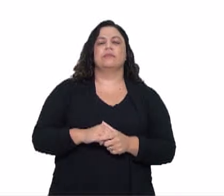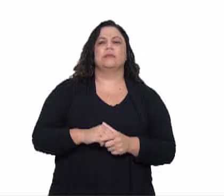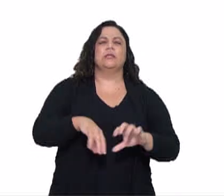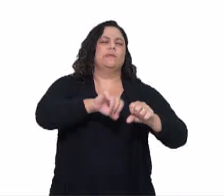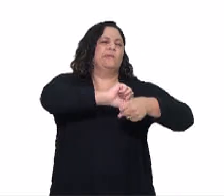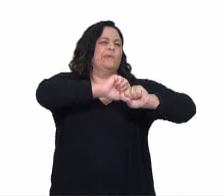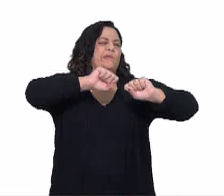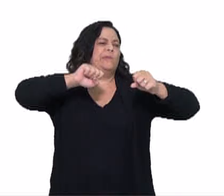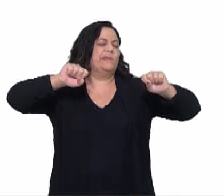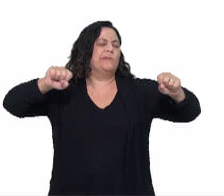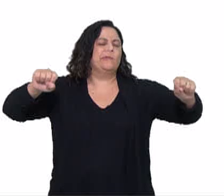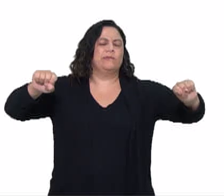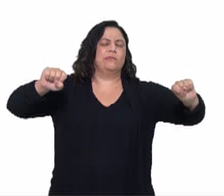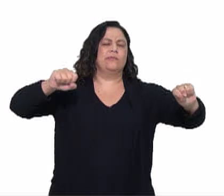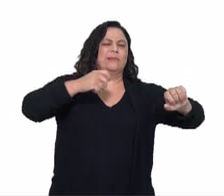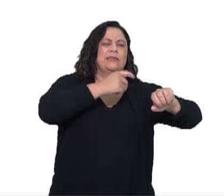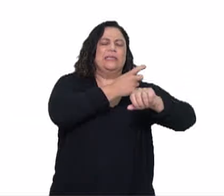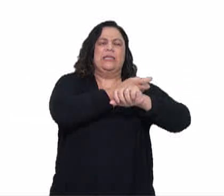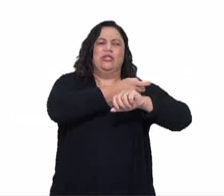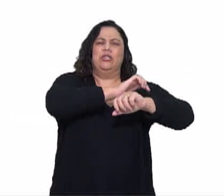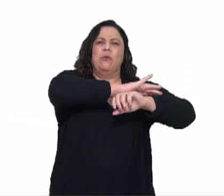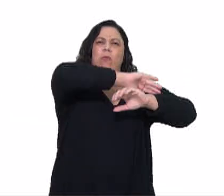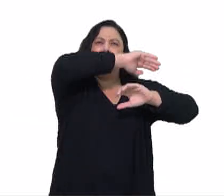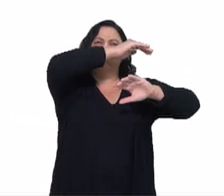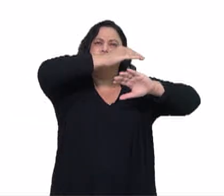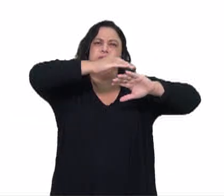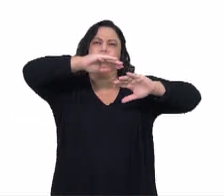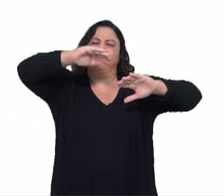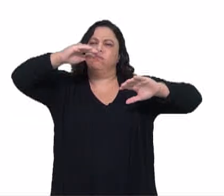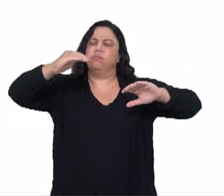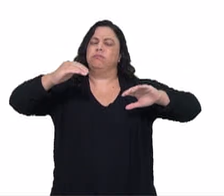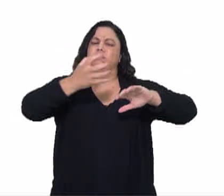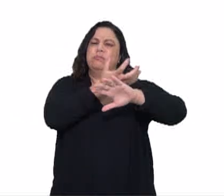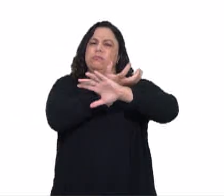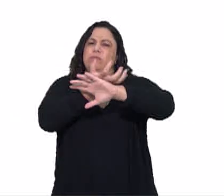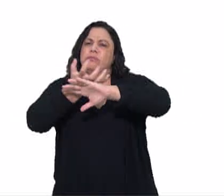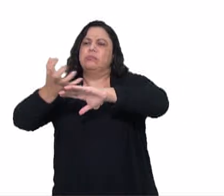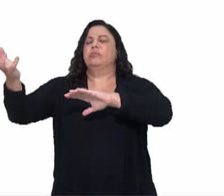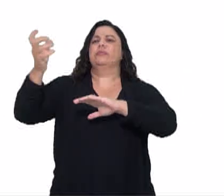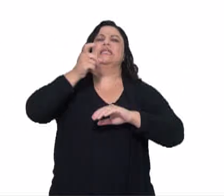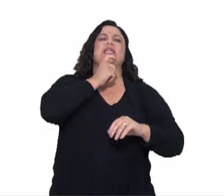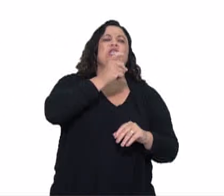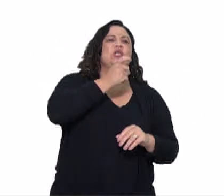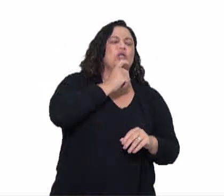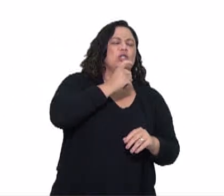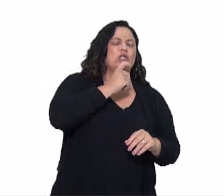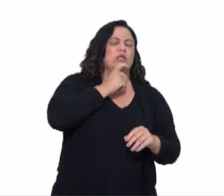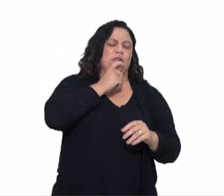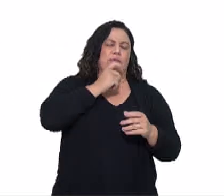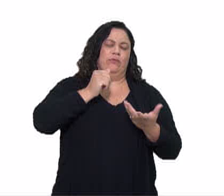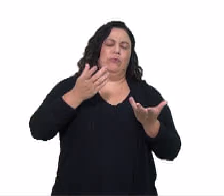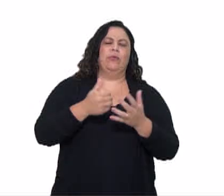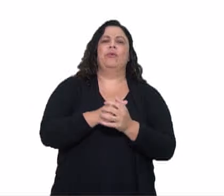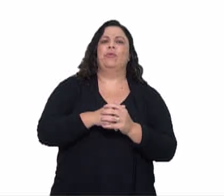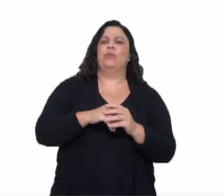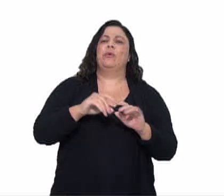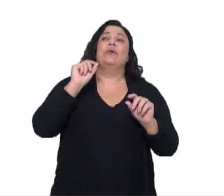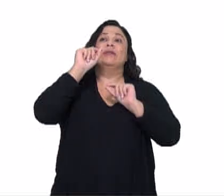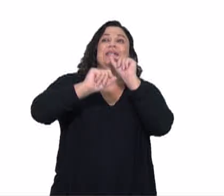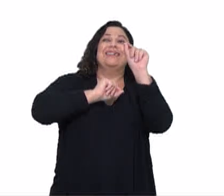Antártida Ocidental está sofrendo um colapso lento de uma forma irrefreável, revelam 2 novos estudos.